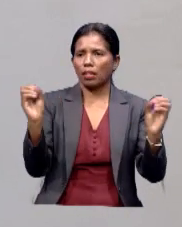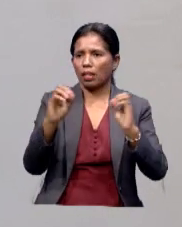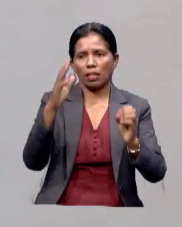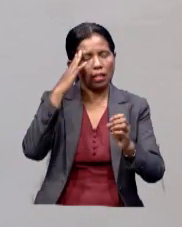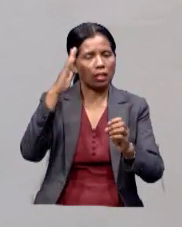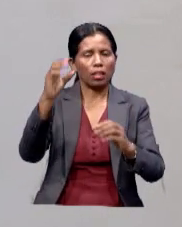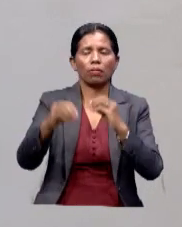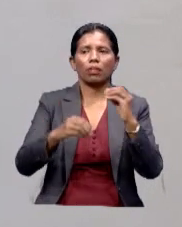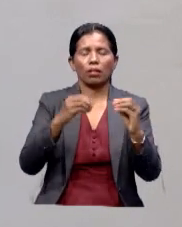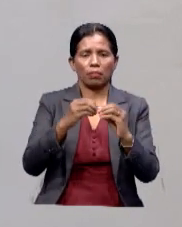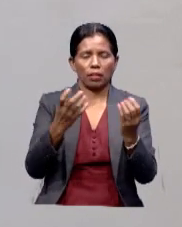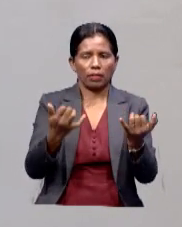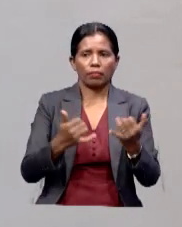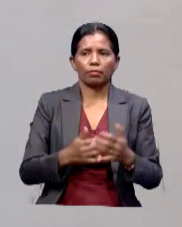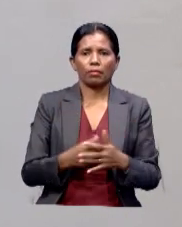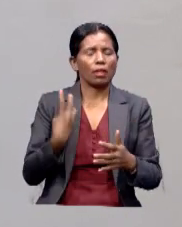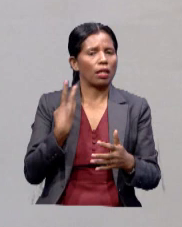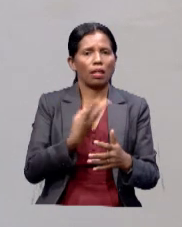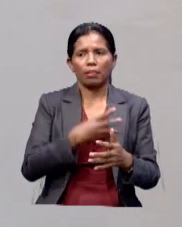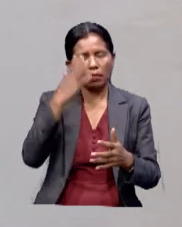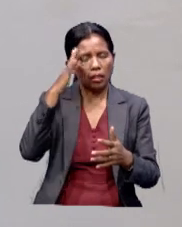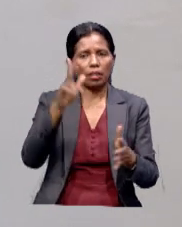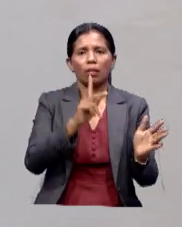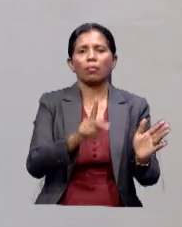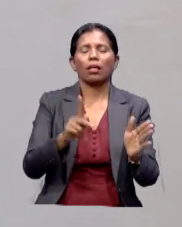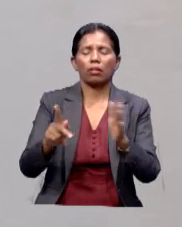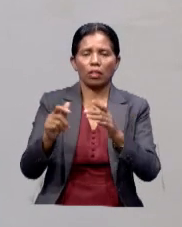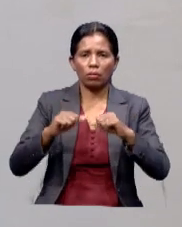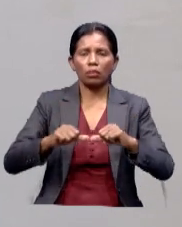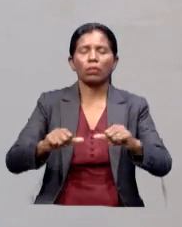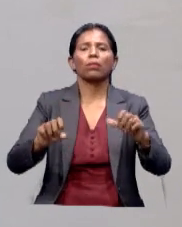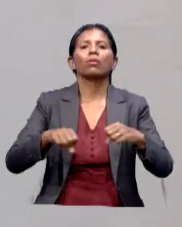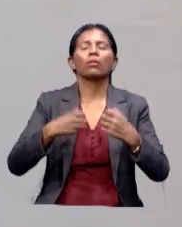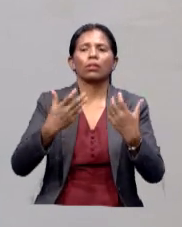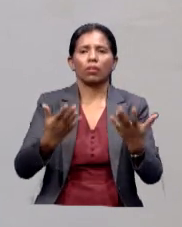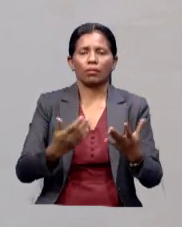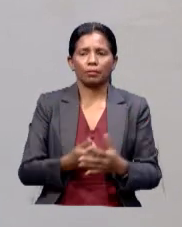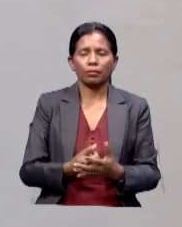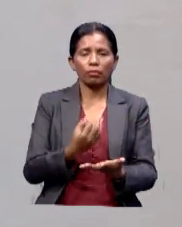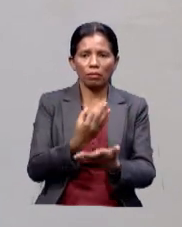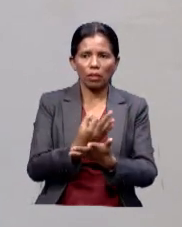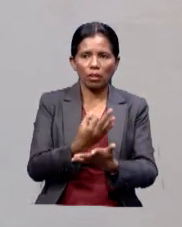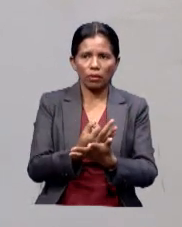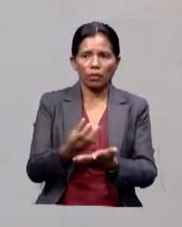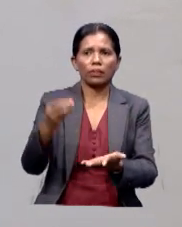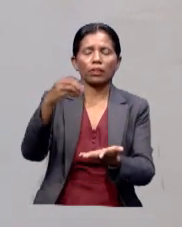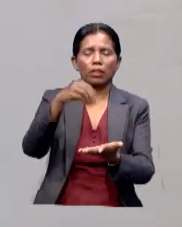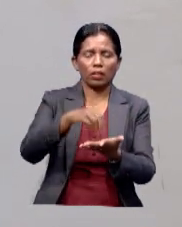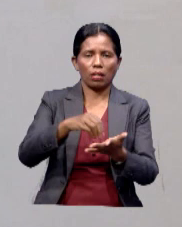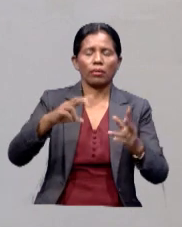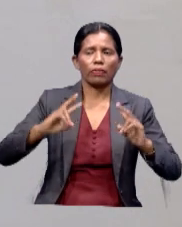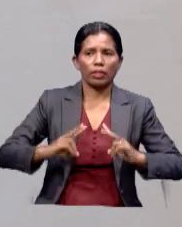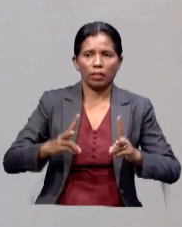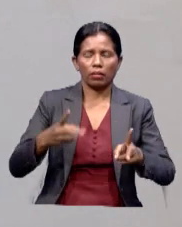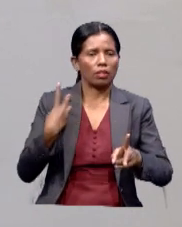idane. Amos la tene de plano ne at la hansa. Com fundo investimento ba veteranos. Ami la